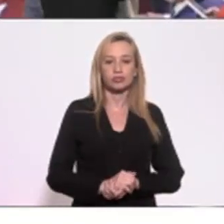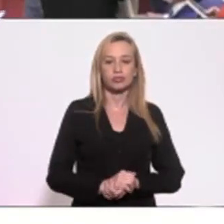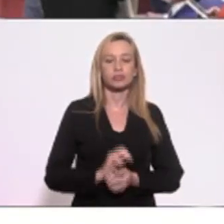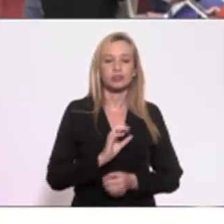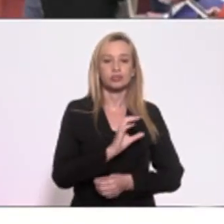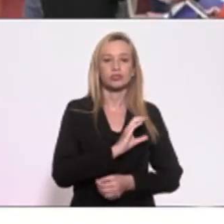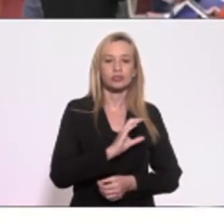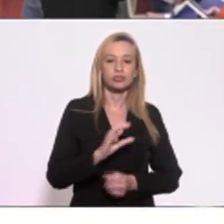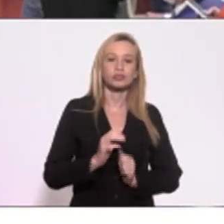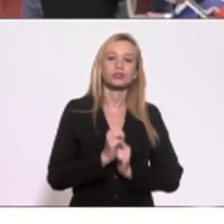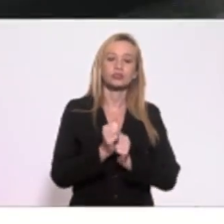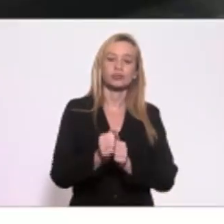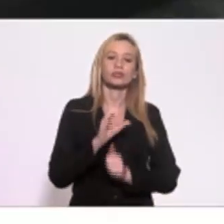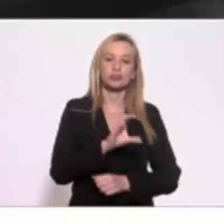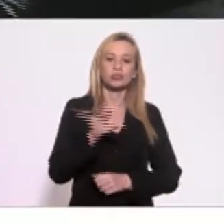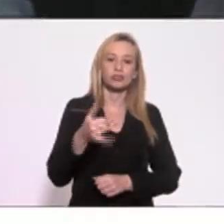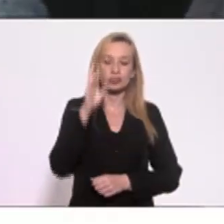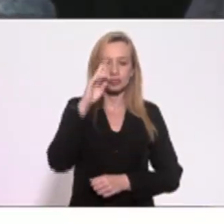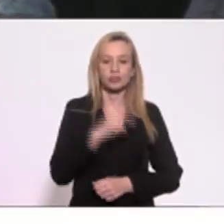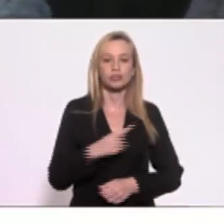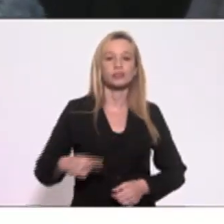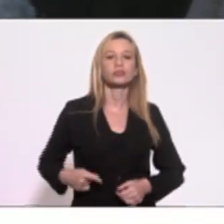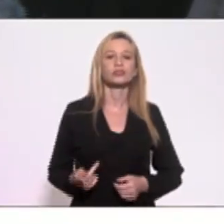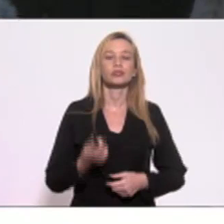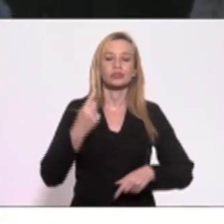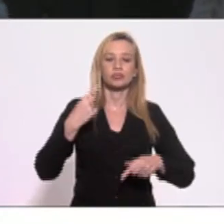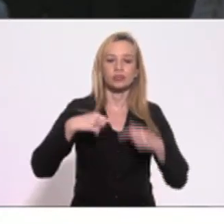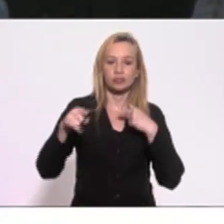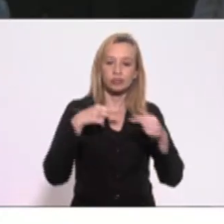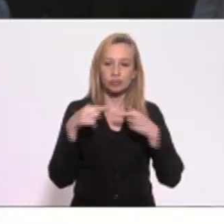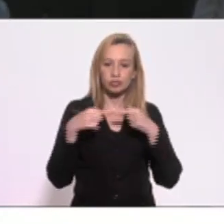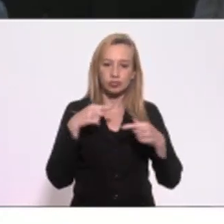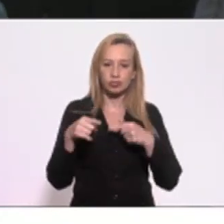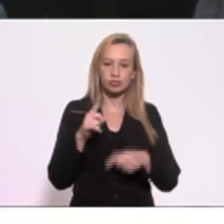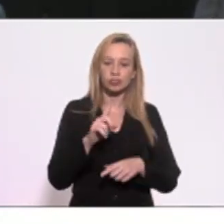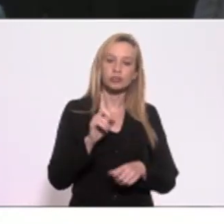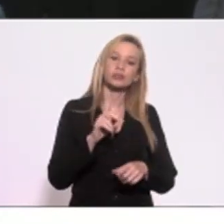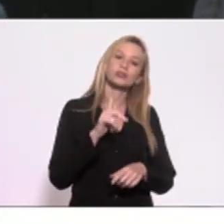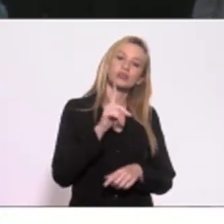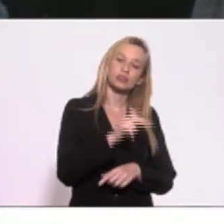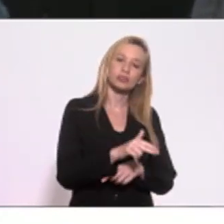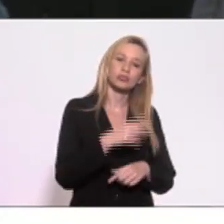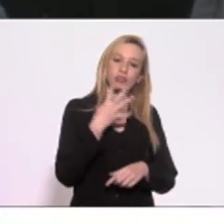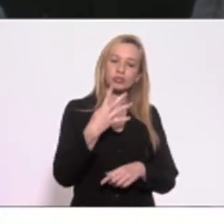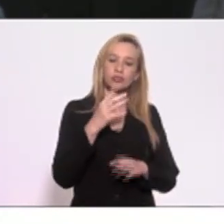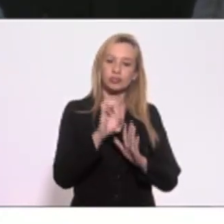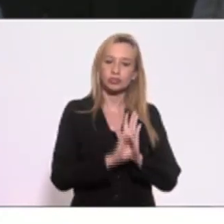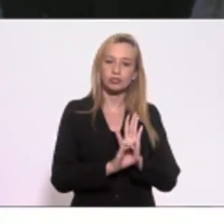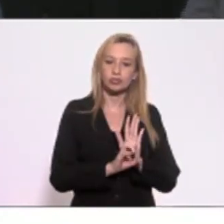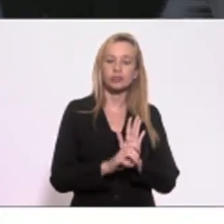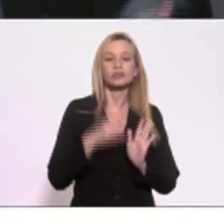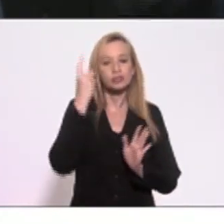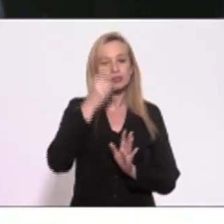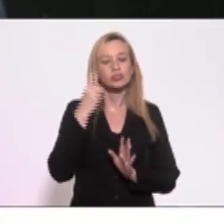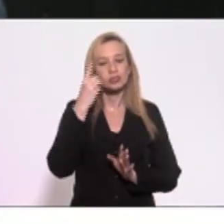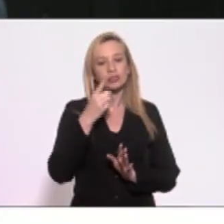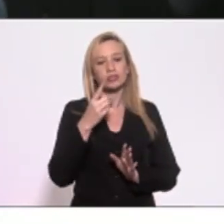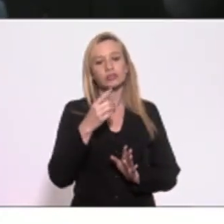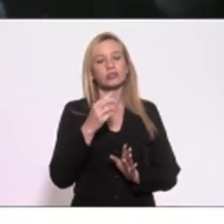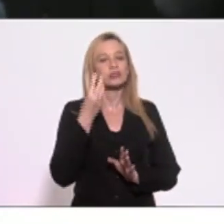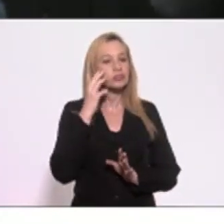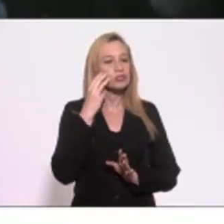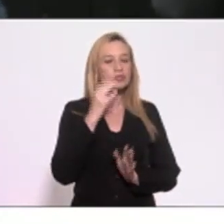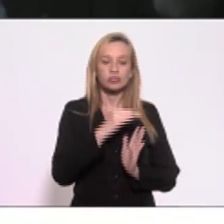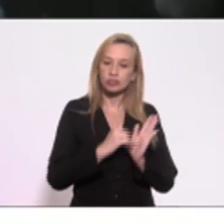Acompanho o parecer da CCJ, senhor presidente. Com os pareceres emitidos em discussão, prejudicadas as 4 emendas da autoria do deputado Valdec, retirada,